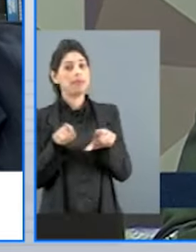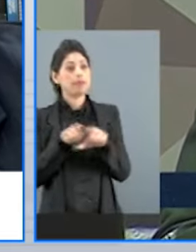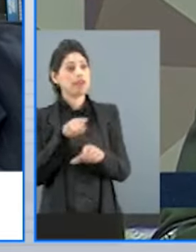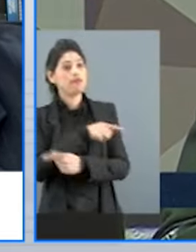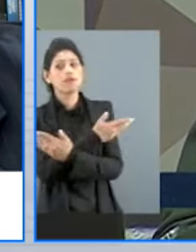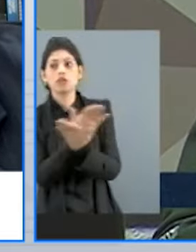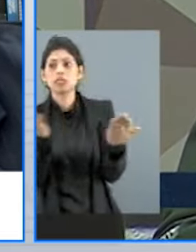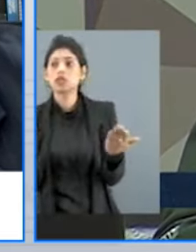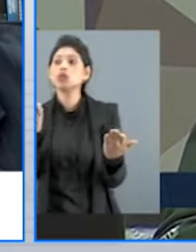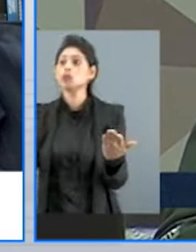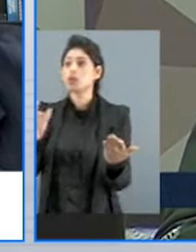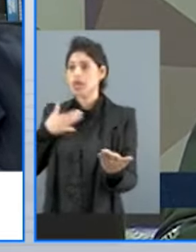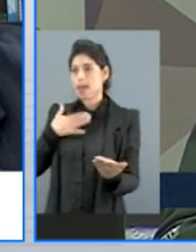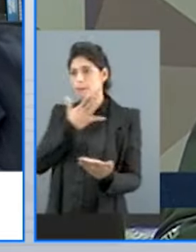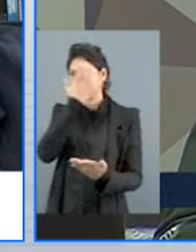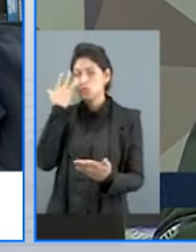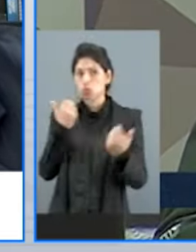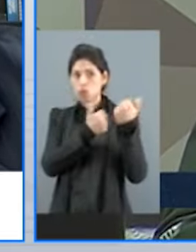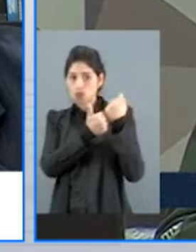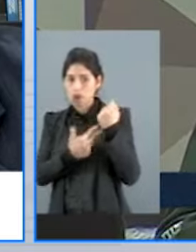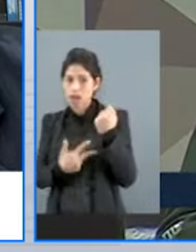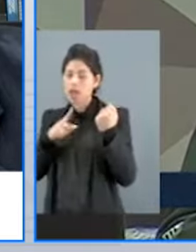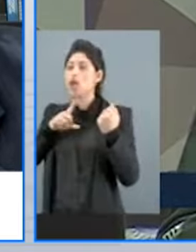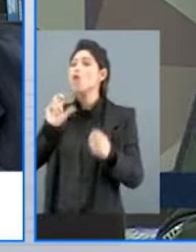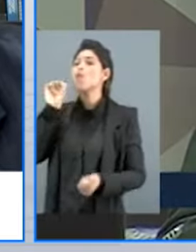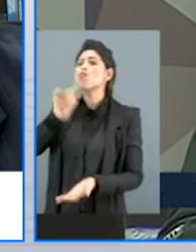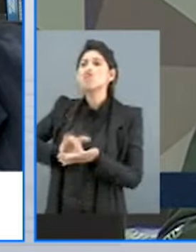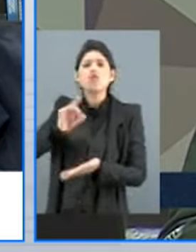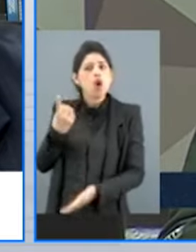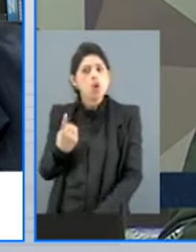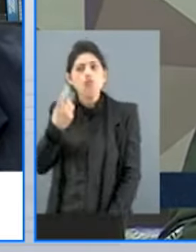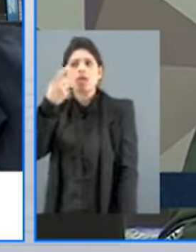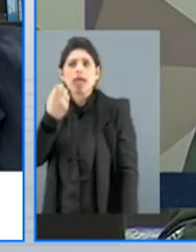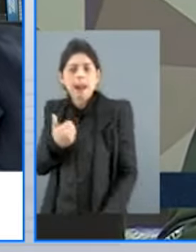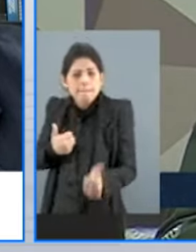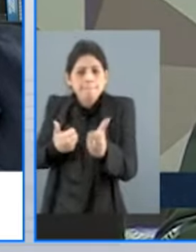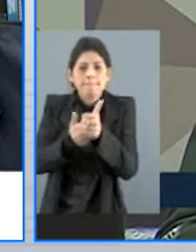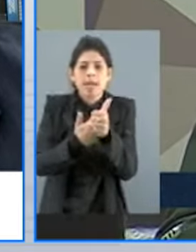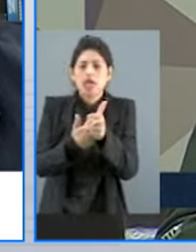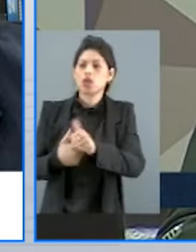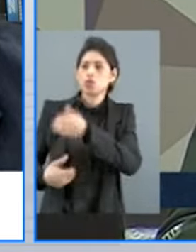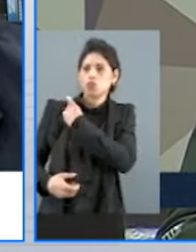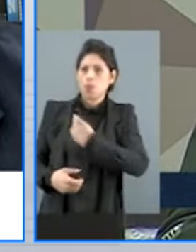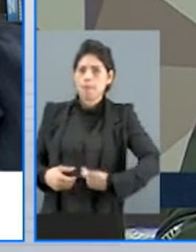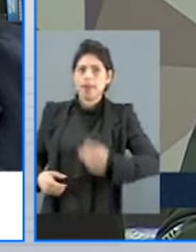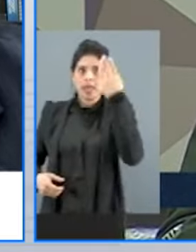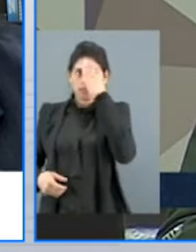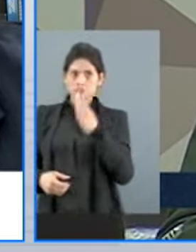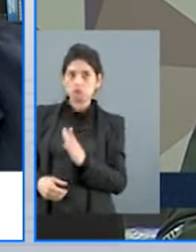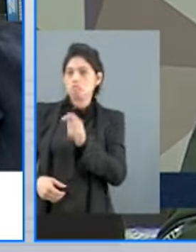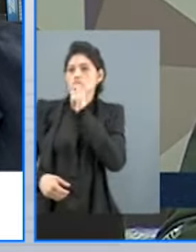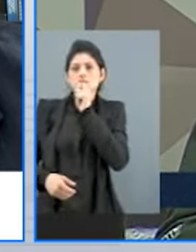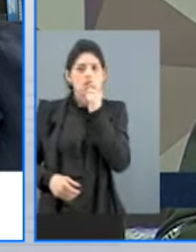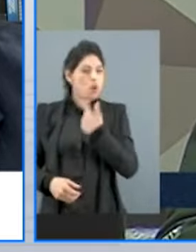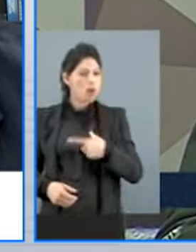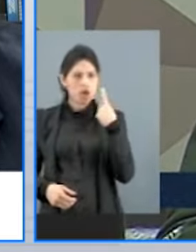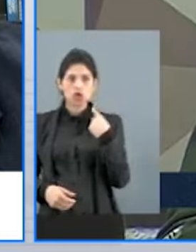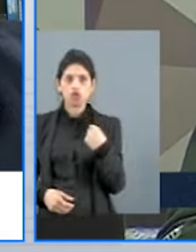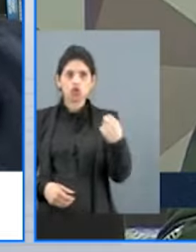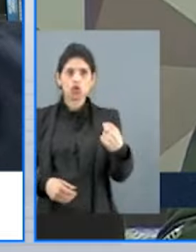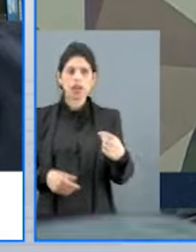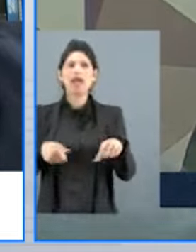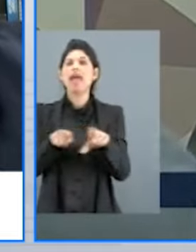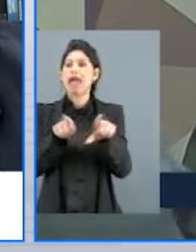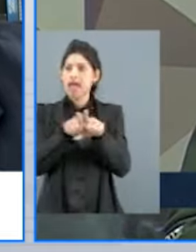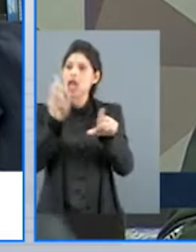delação premiada, visando, vamos dizer assim, diminuir a sua pena ou se favorecer e prejudicando